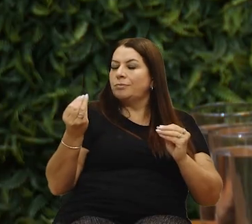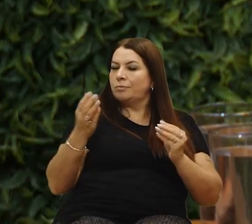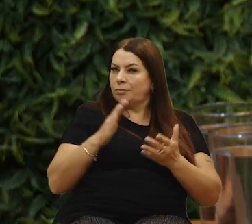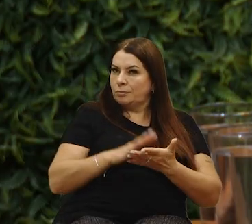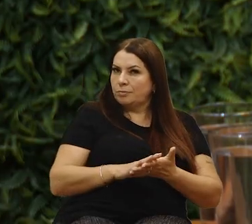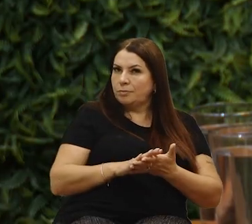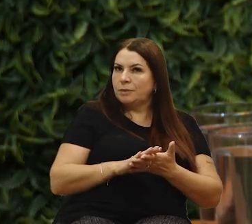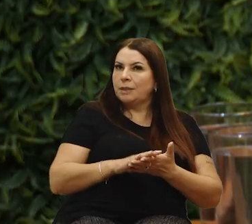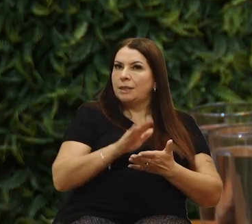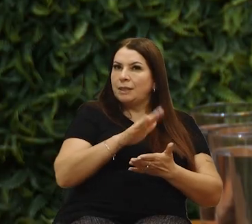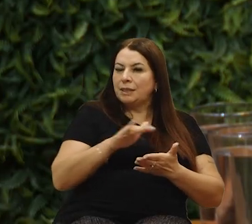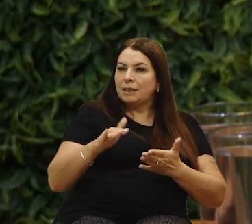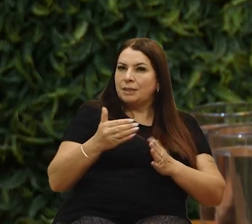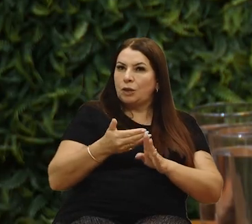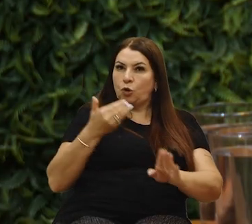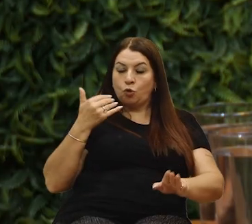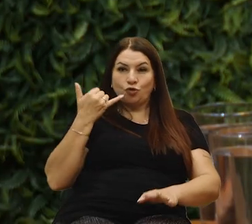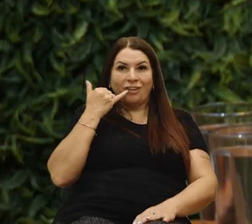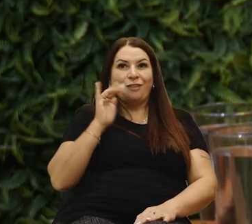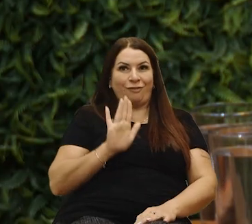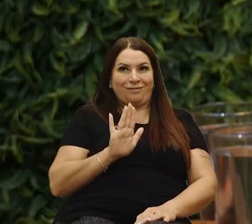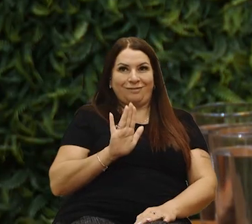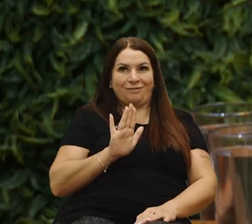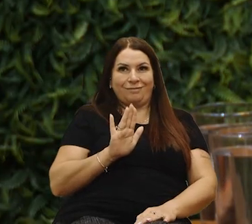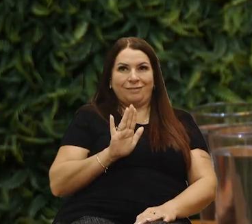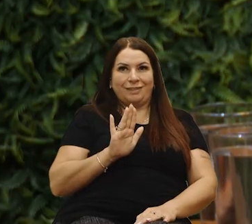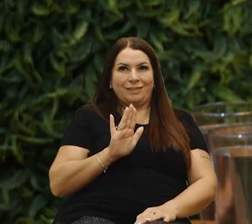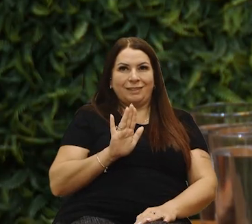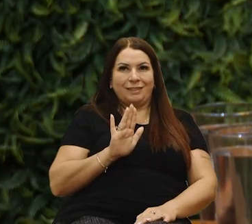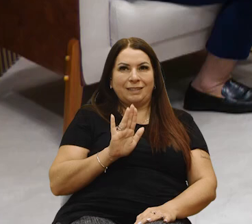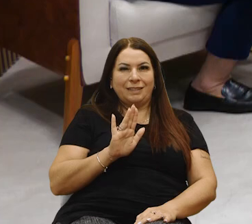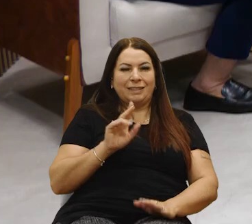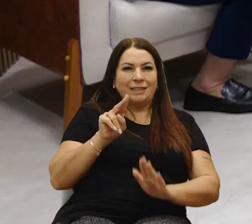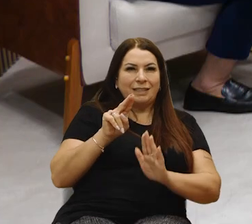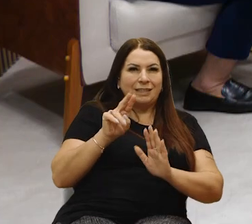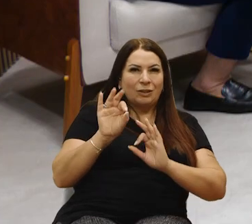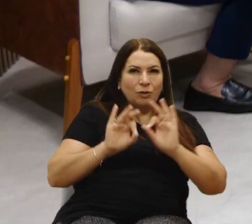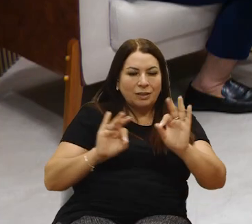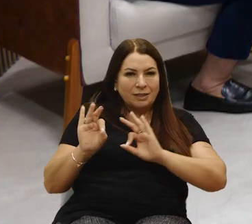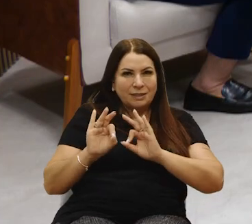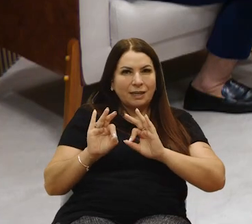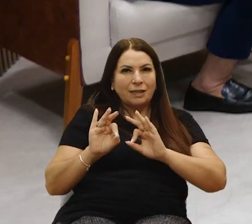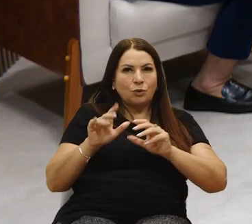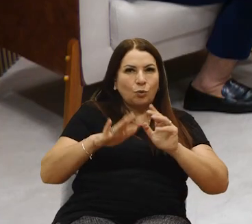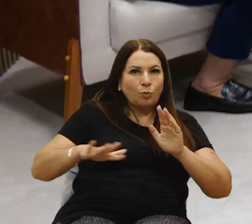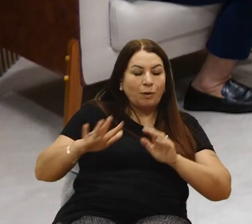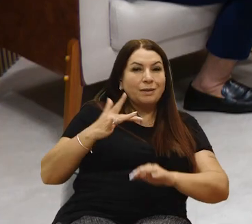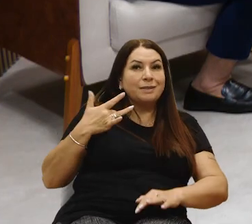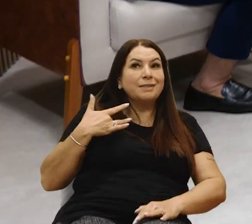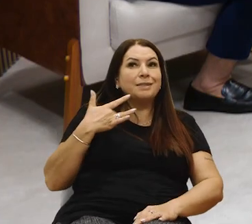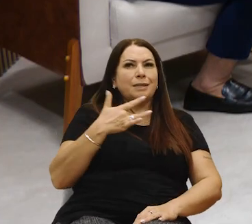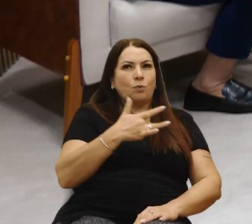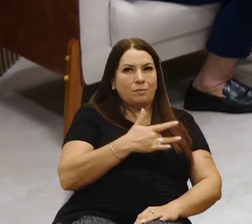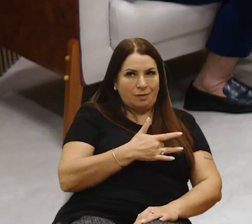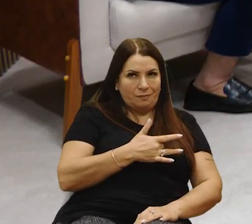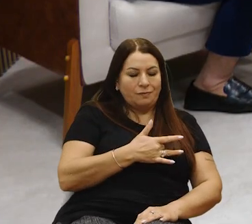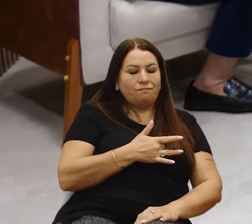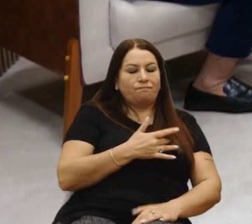aspecto crianças longe do telefone, tem se recriado um ambiente saudável. Gilmar,